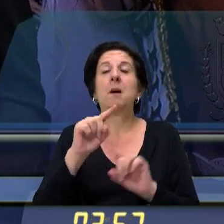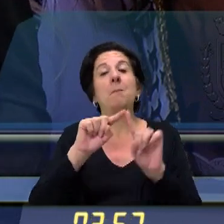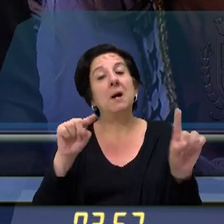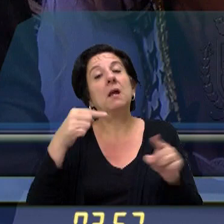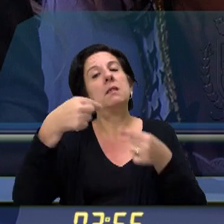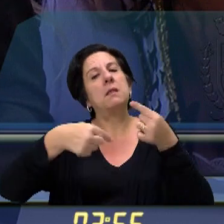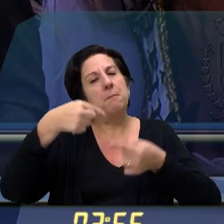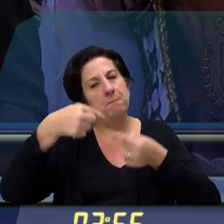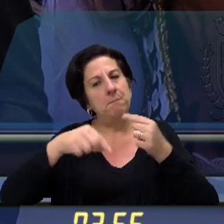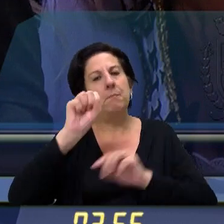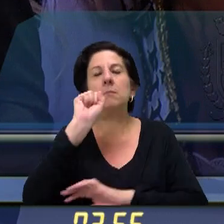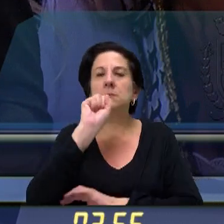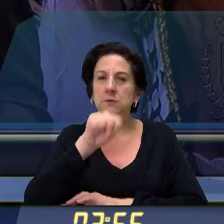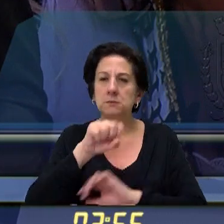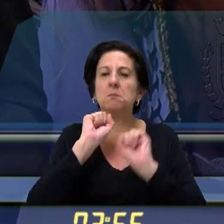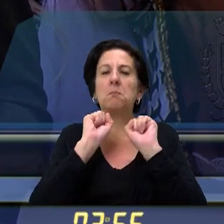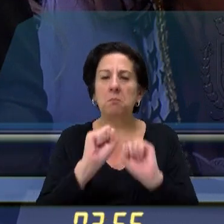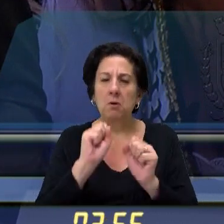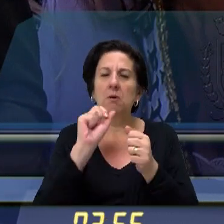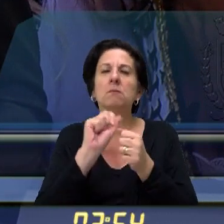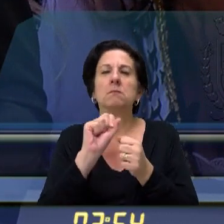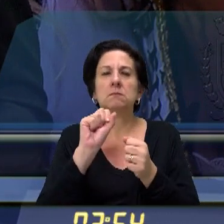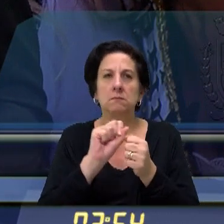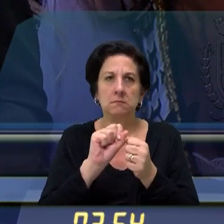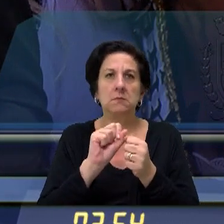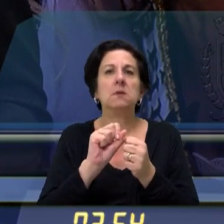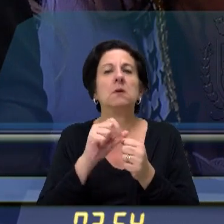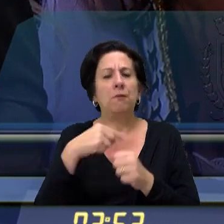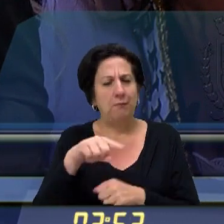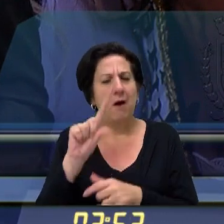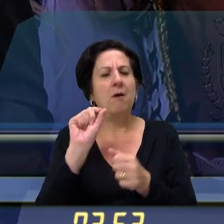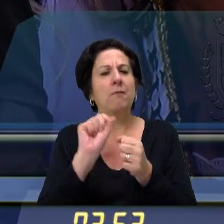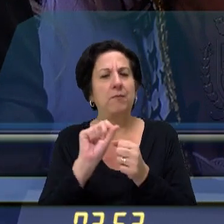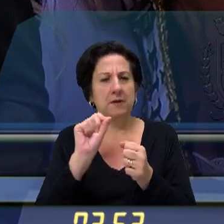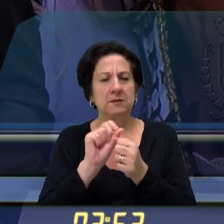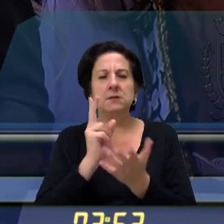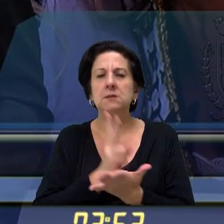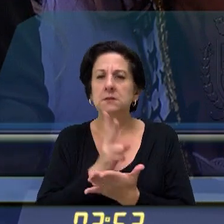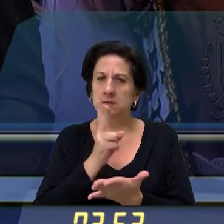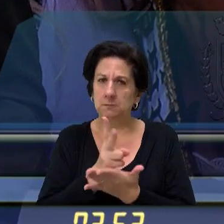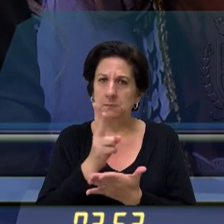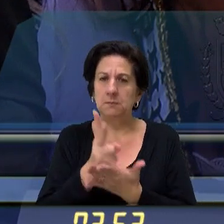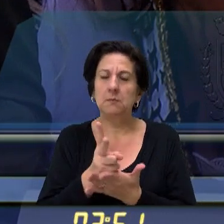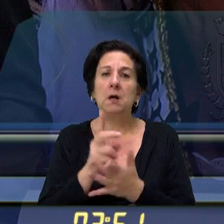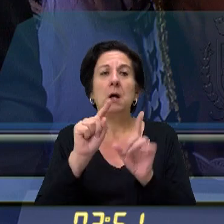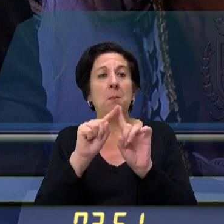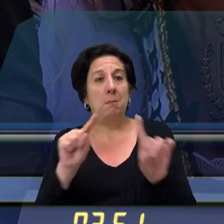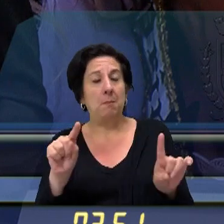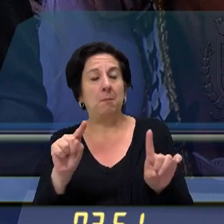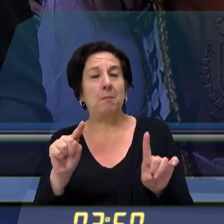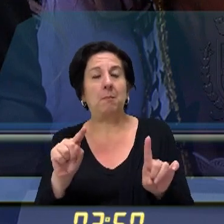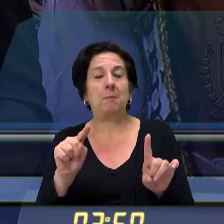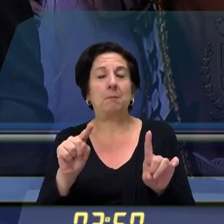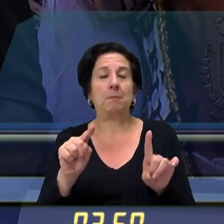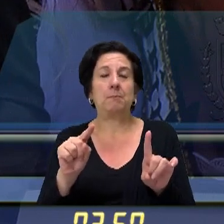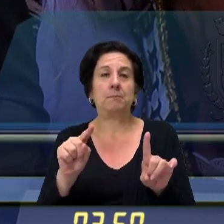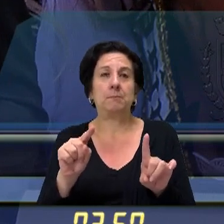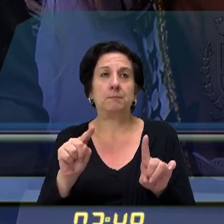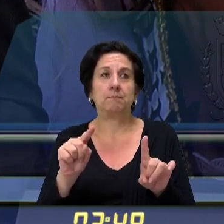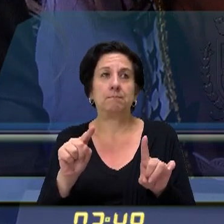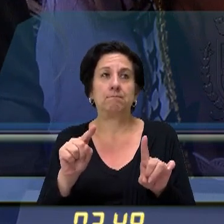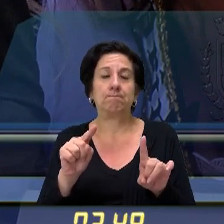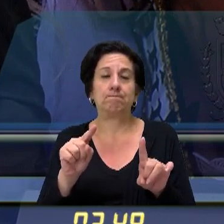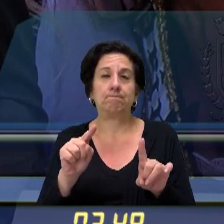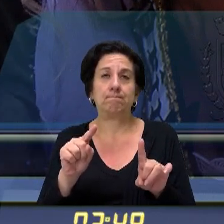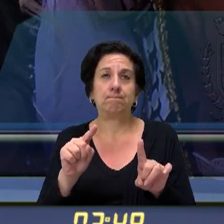sim, essa Câmara pode fazer e vai fazer sempre. Mas é uma questão